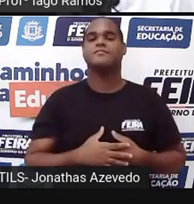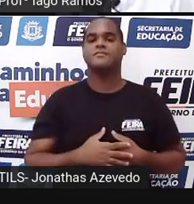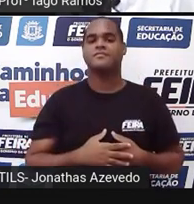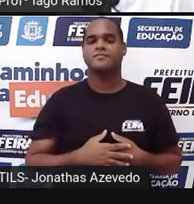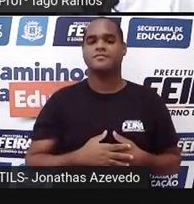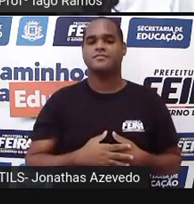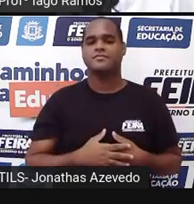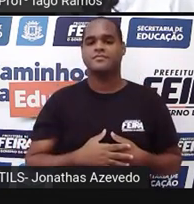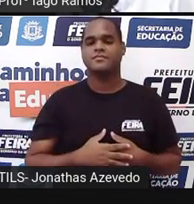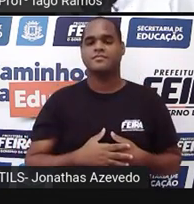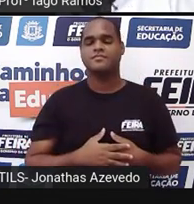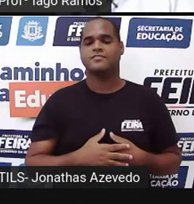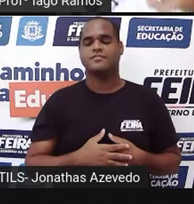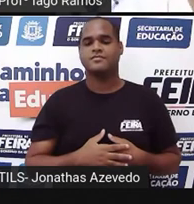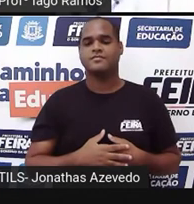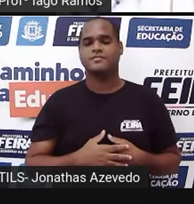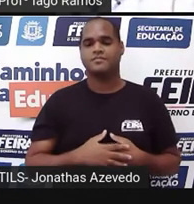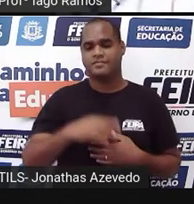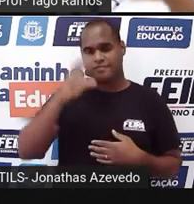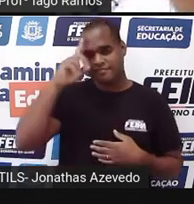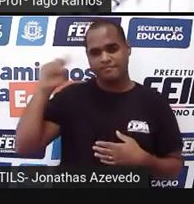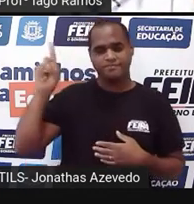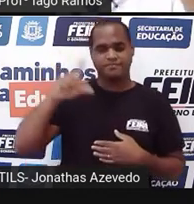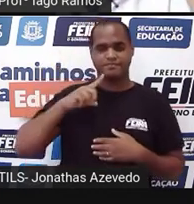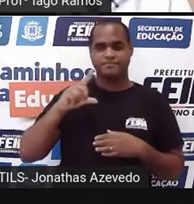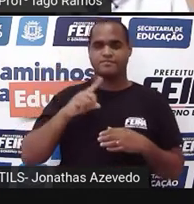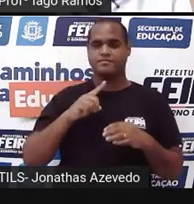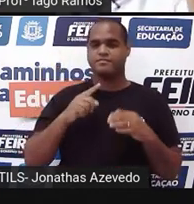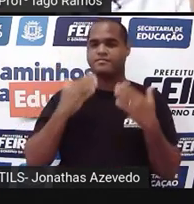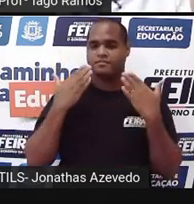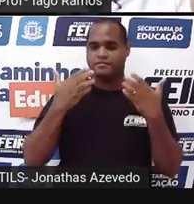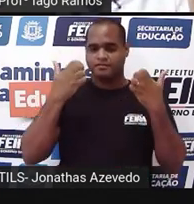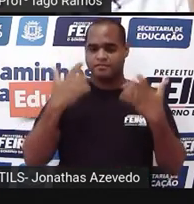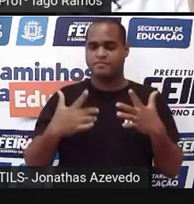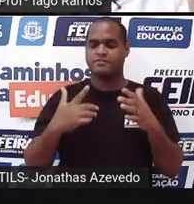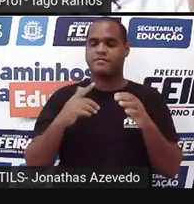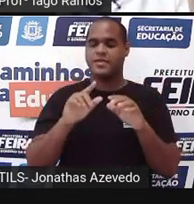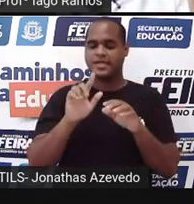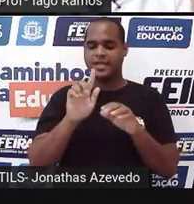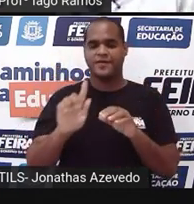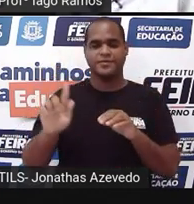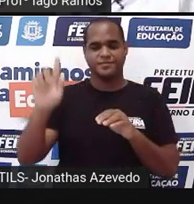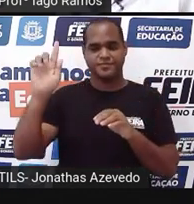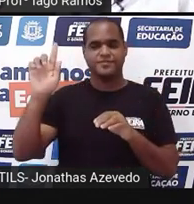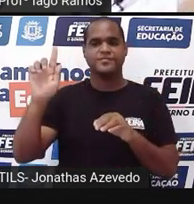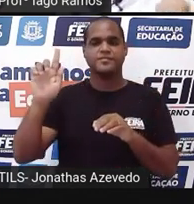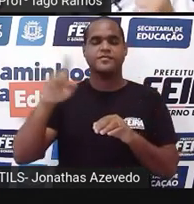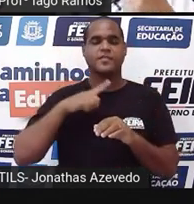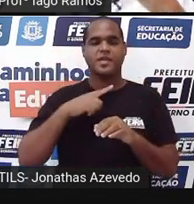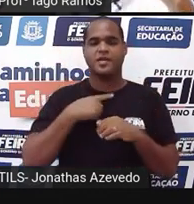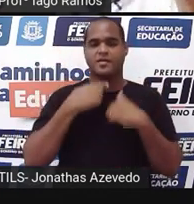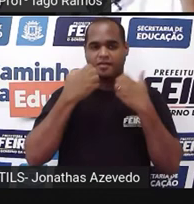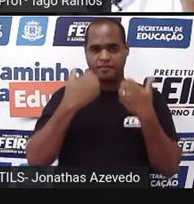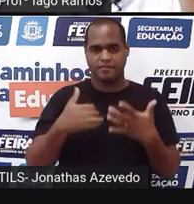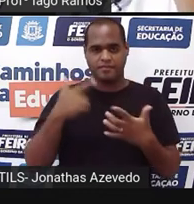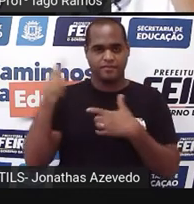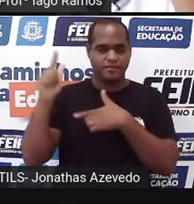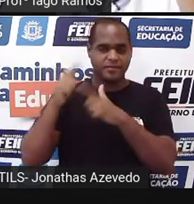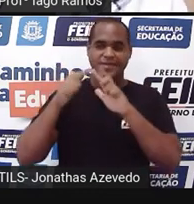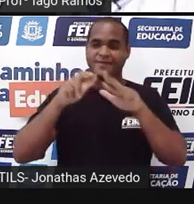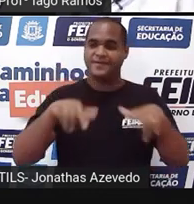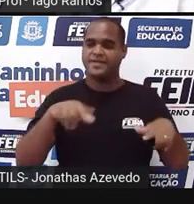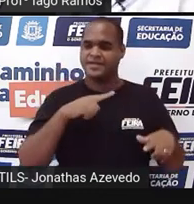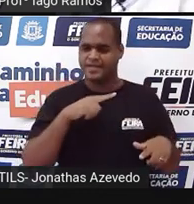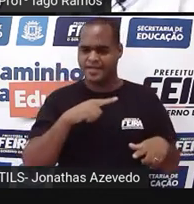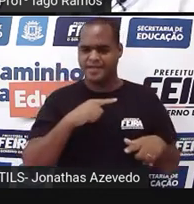isso aí né lembra do gráfico que eu já tinha né falado em outra aula que eu falei